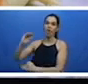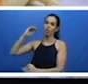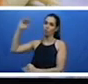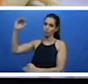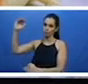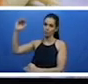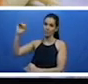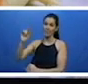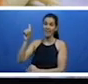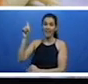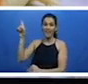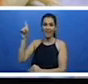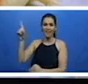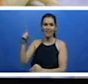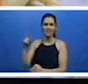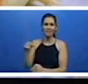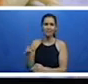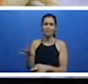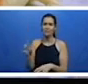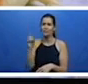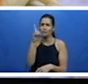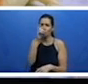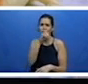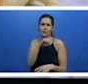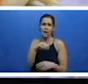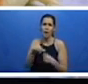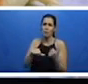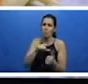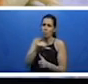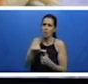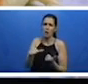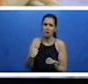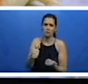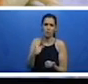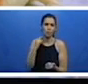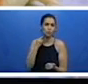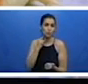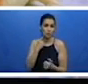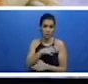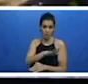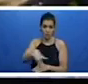muito sensíveis à mudança, a poluições no ambiente.